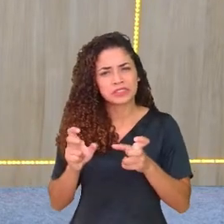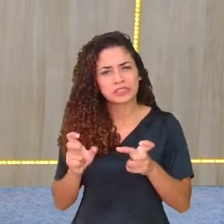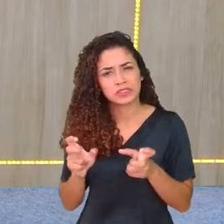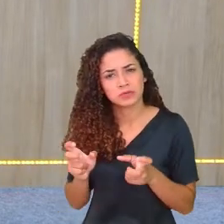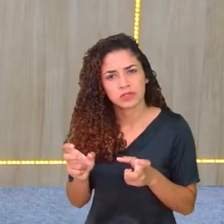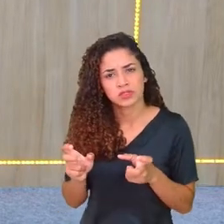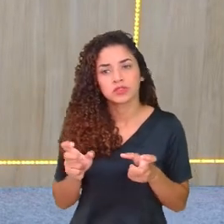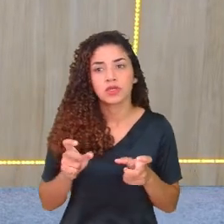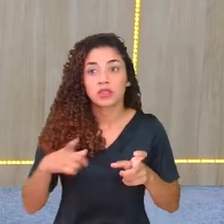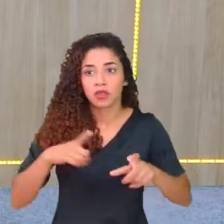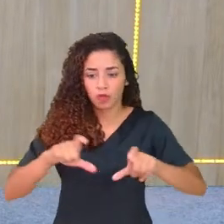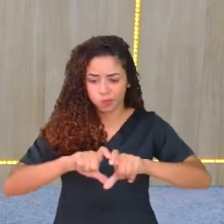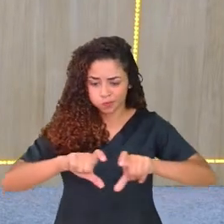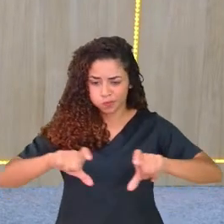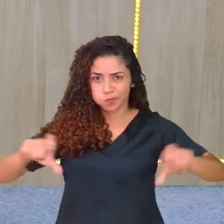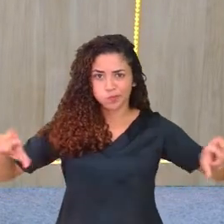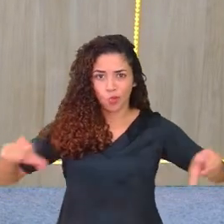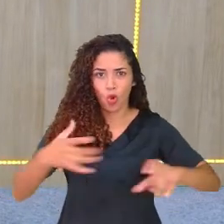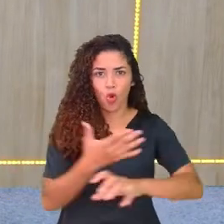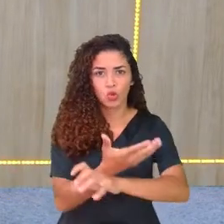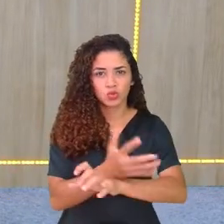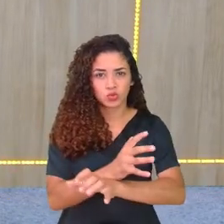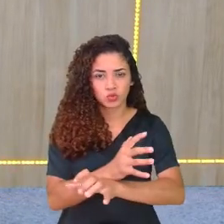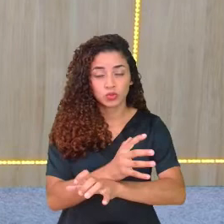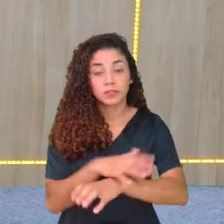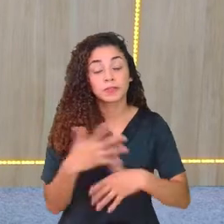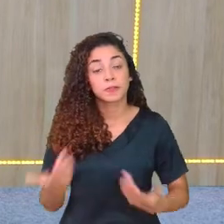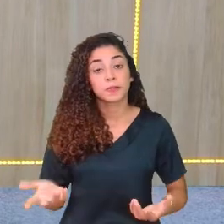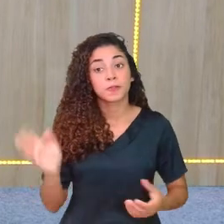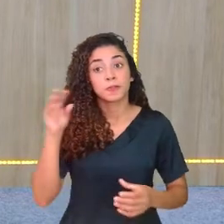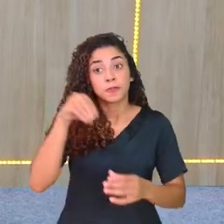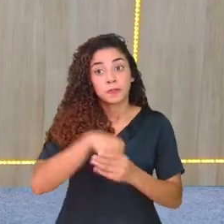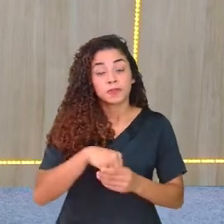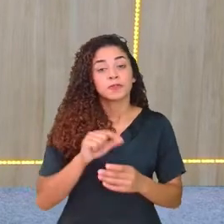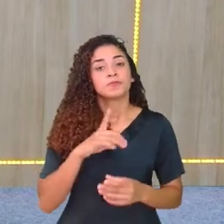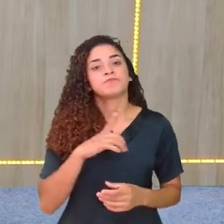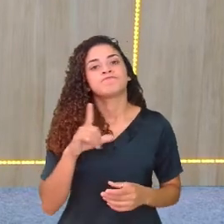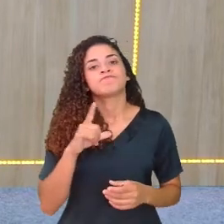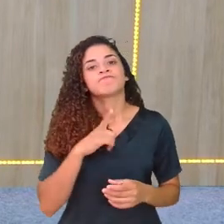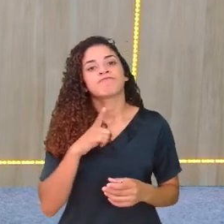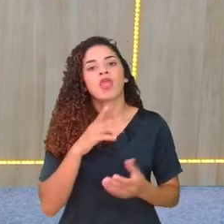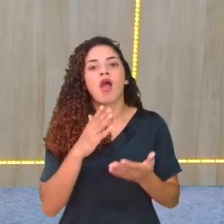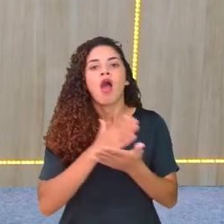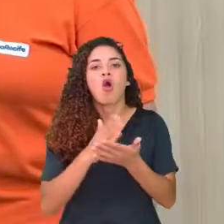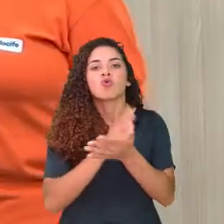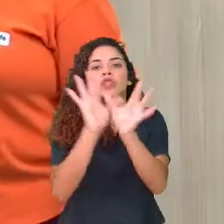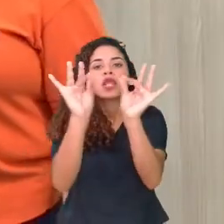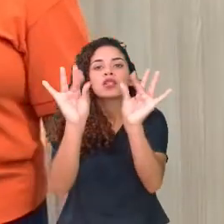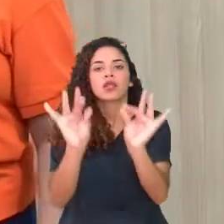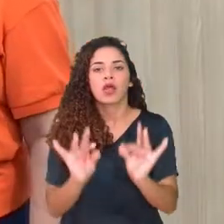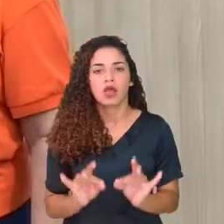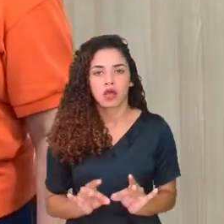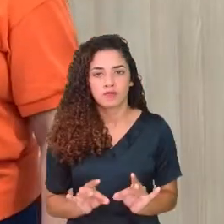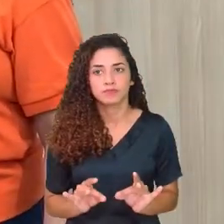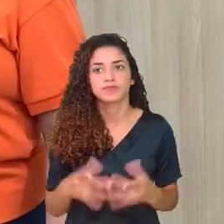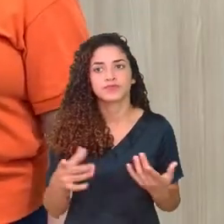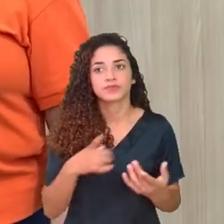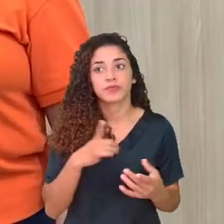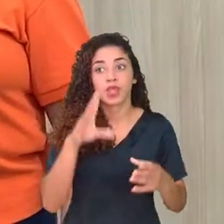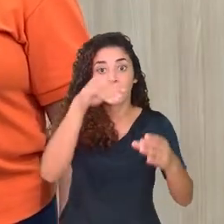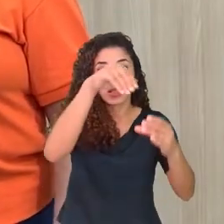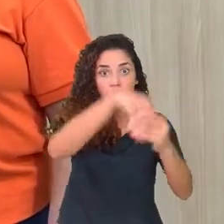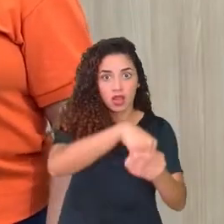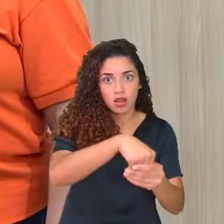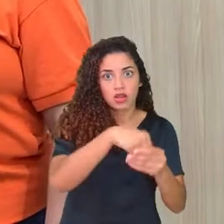a questão de um osso longo. E nesse osso longo a gente vai ver algumas particularidades, né? A gente vai ver as extremidades